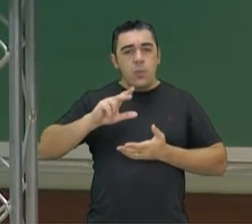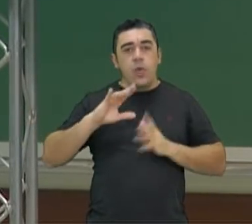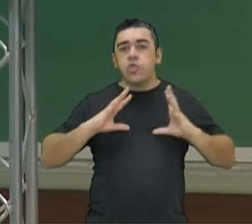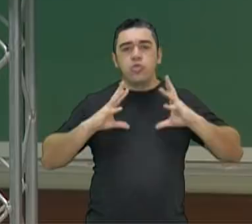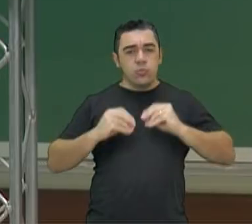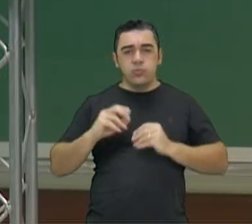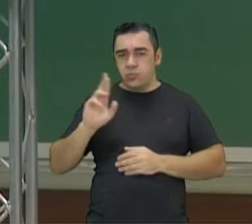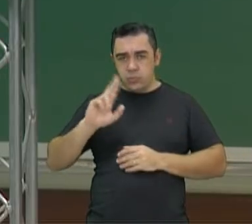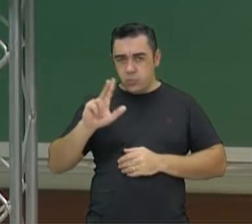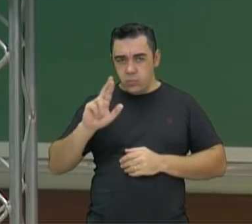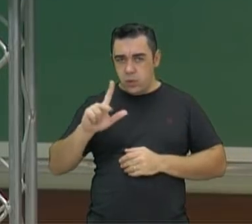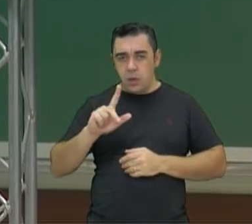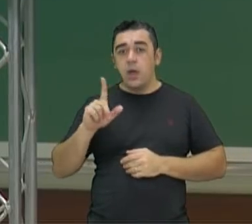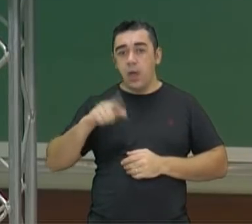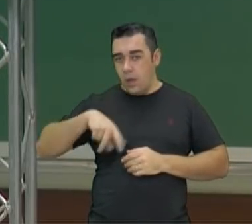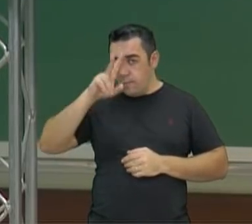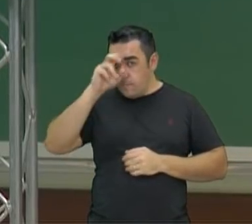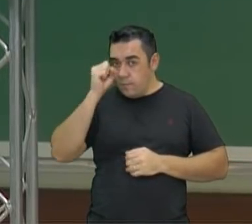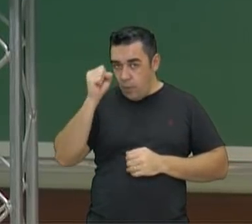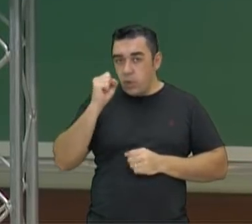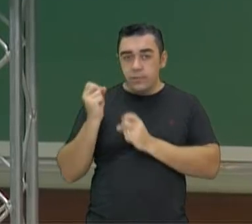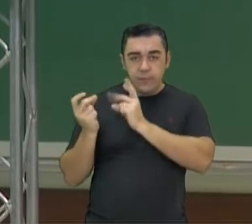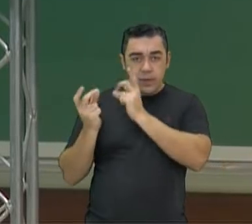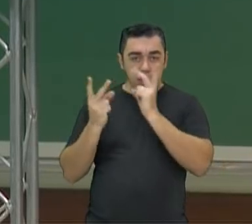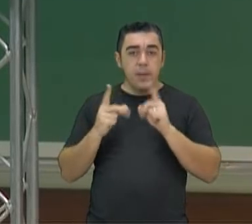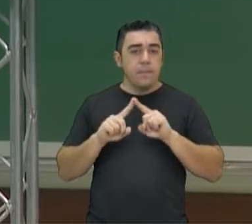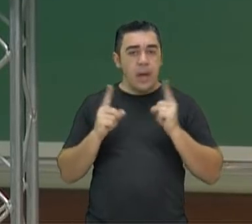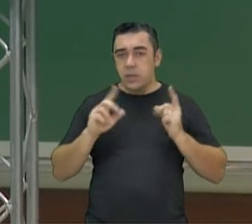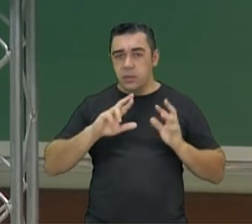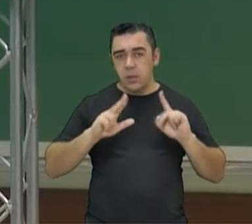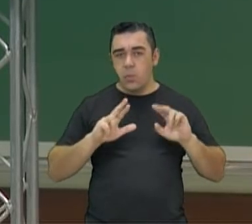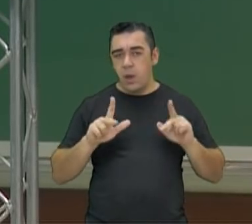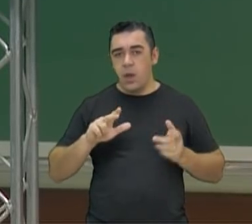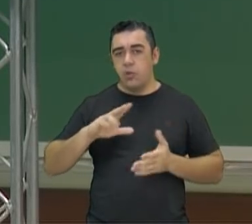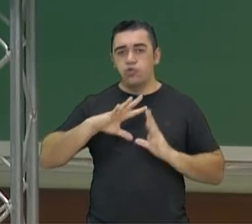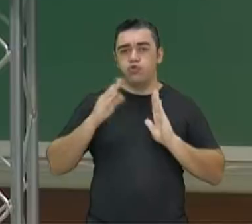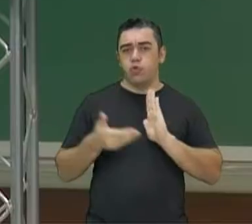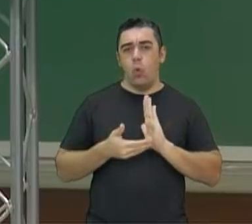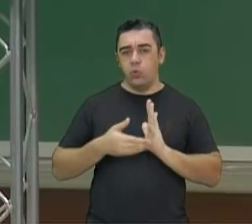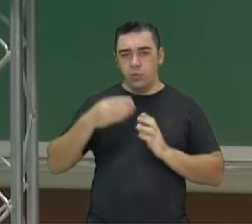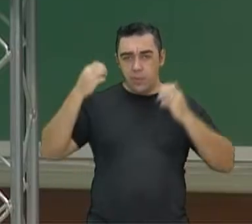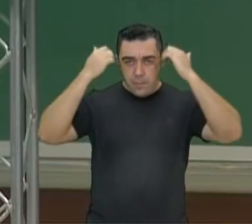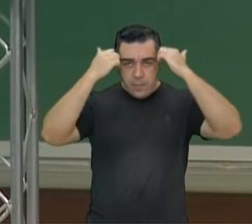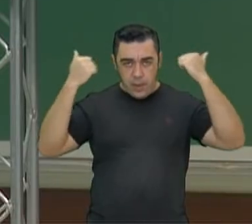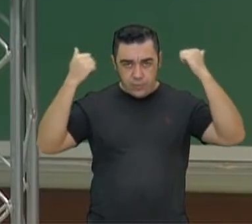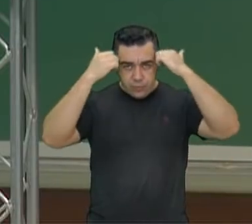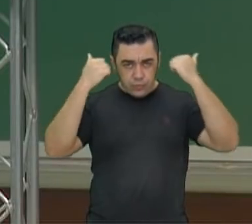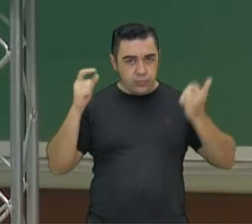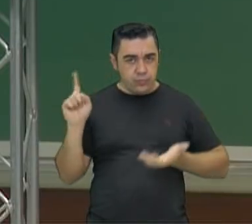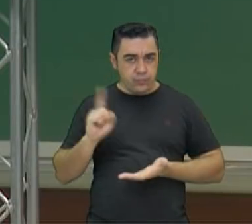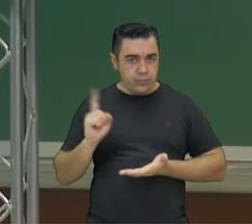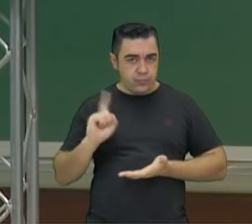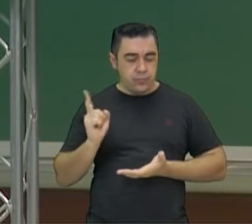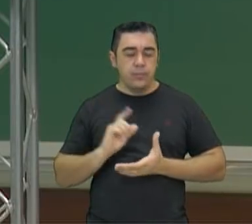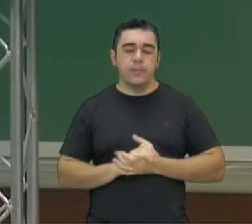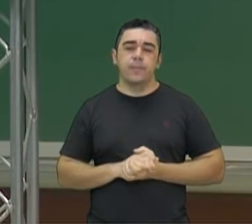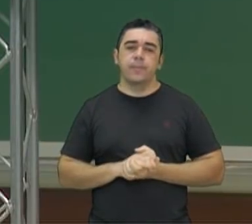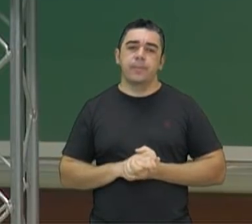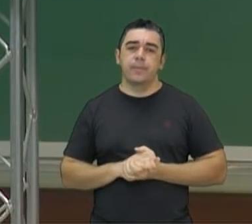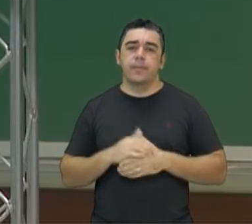é forte na exportação de café, mas não tem todo o México. Eu poderia dizer, via de regra, que o